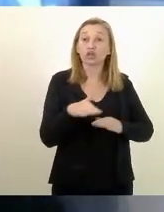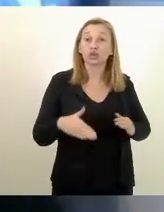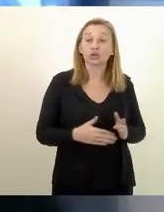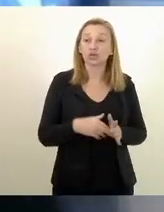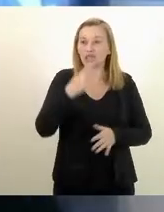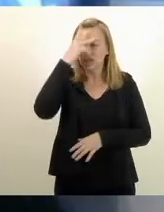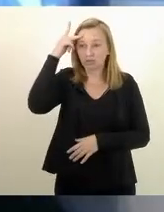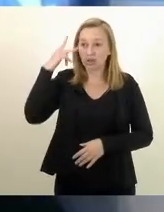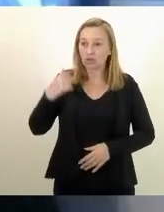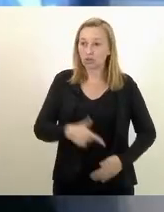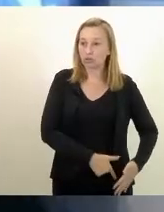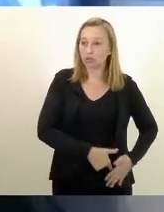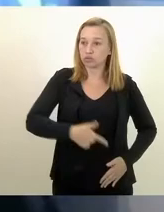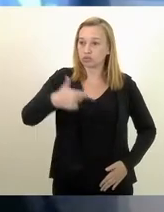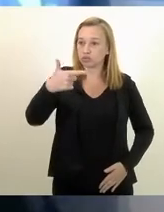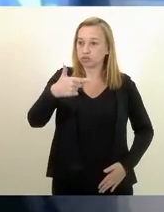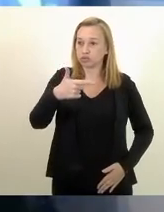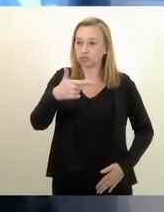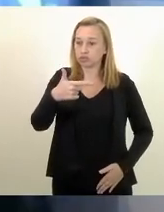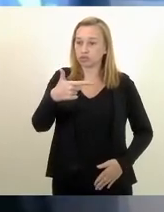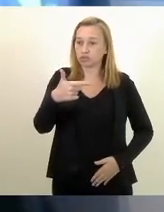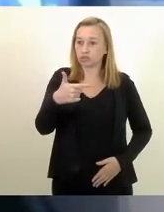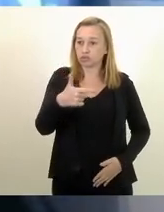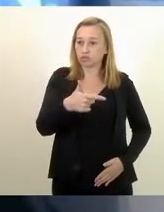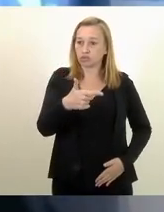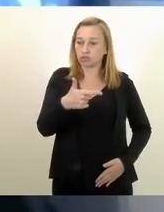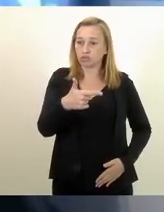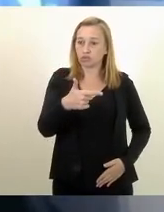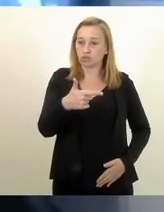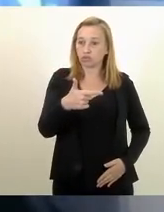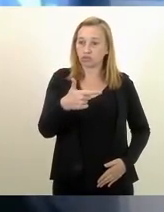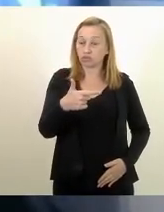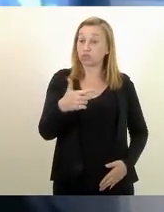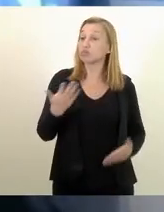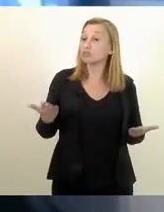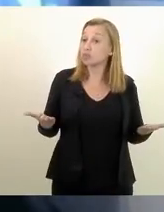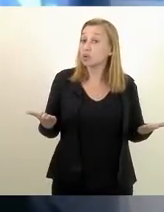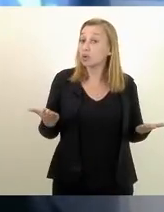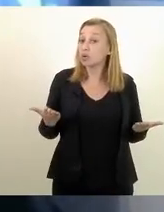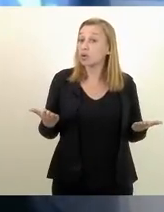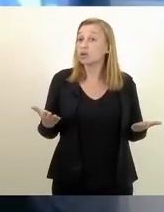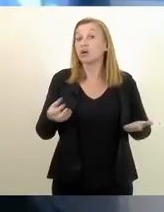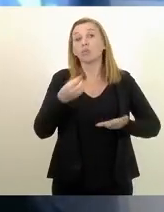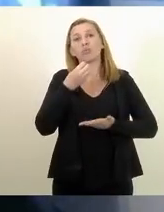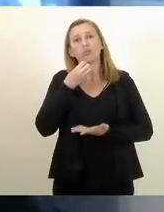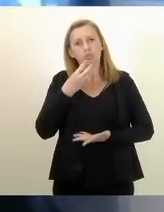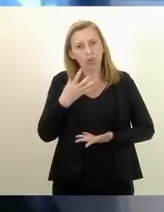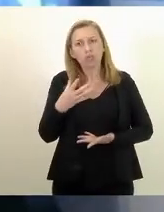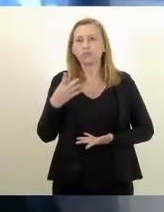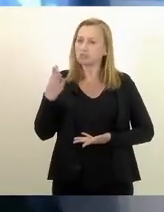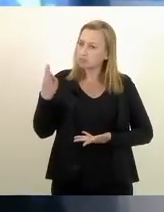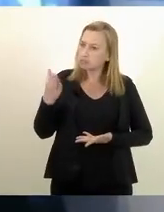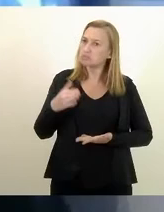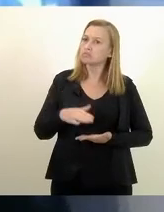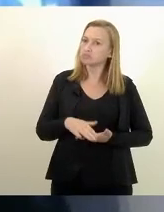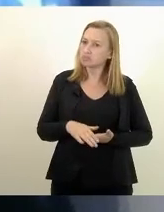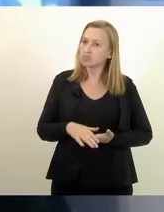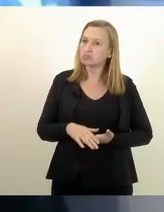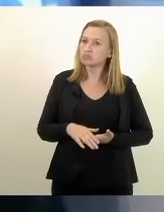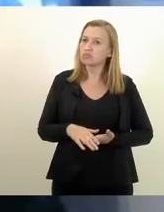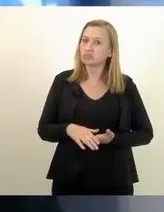armado com um fuzil na mão então seria talvez uma boa um bom